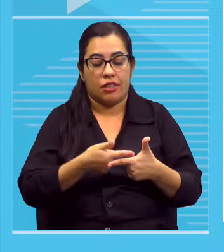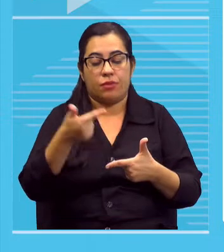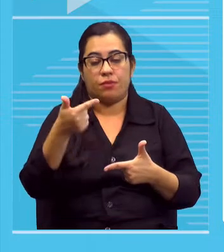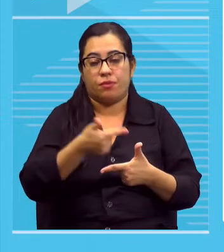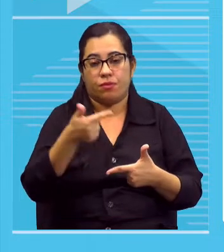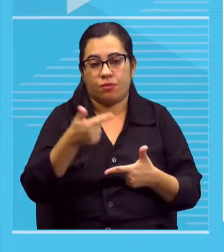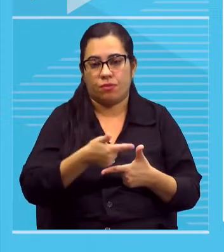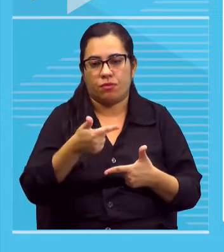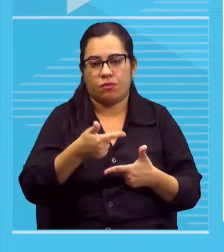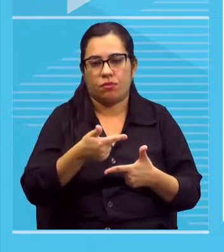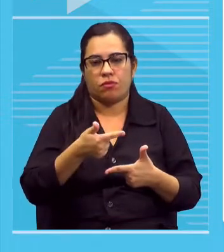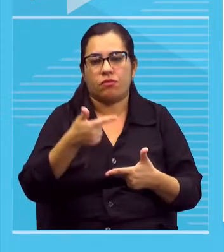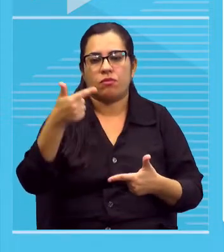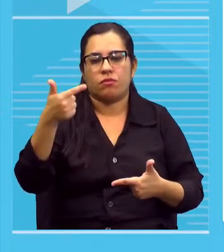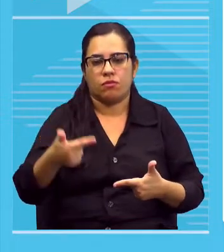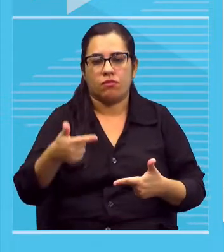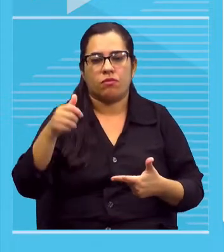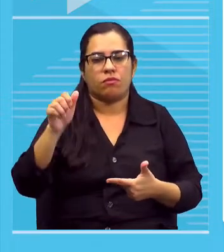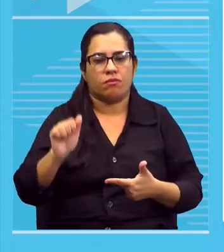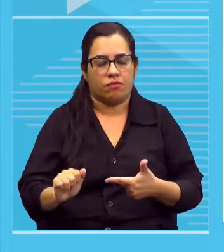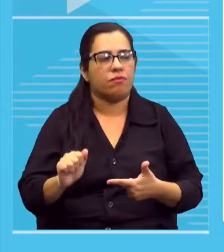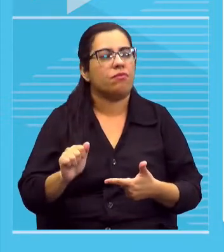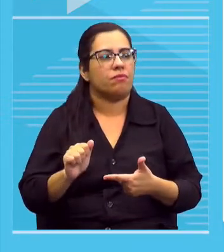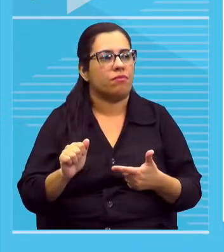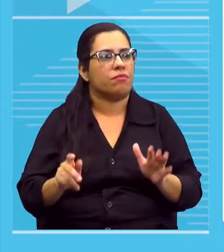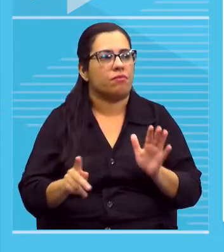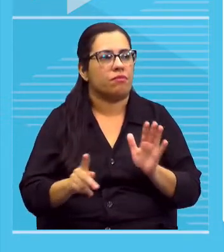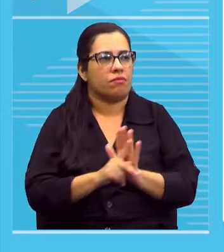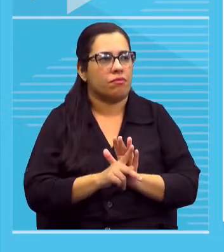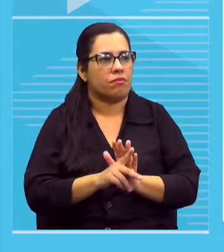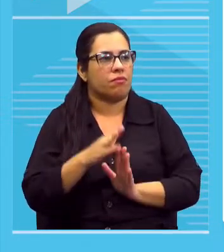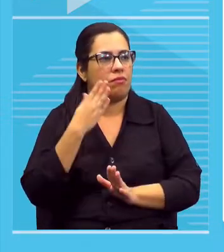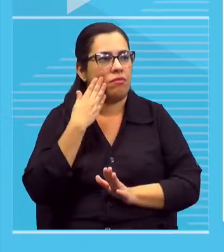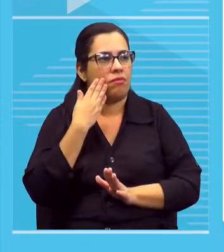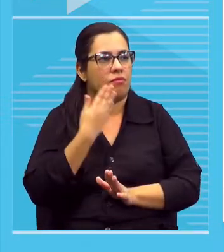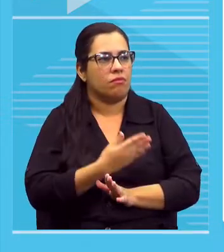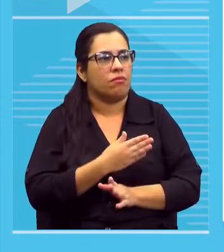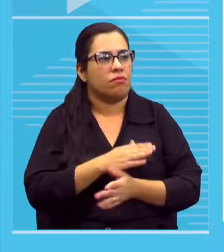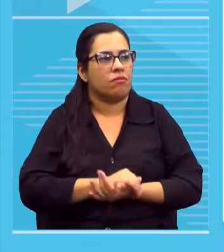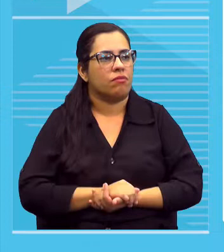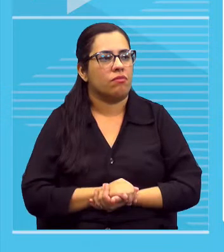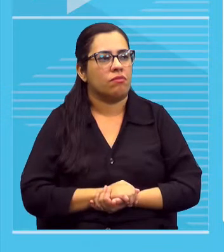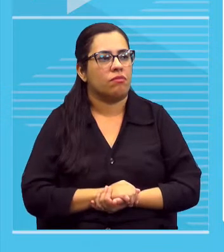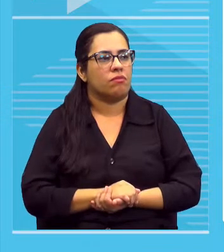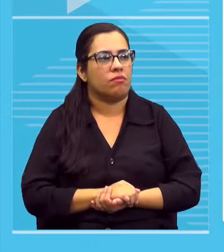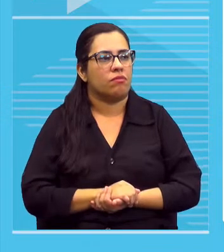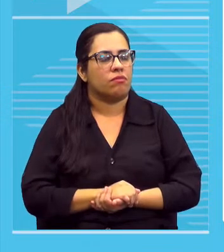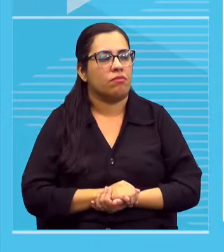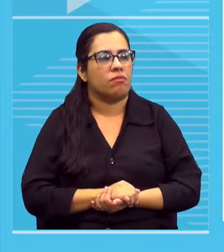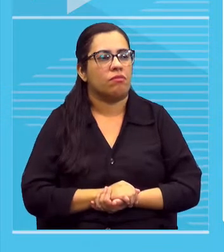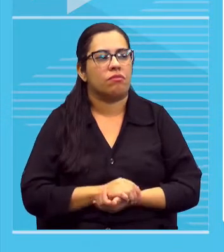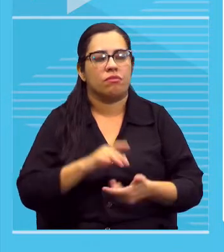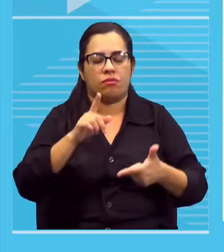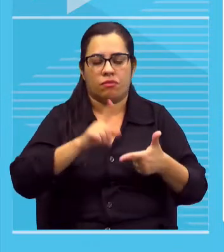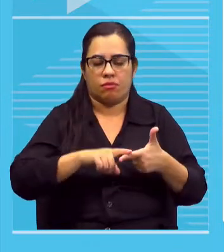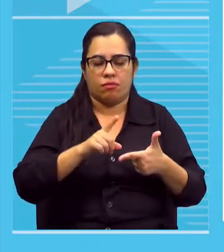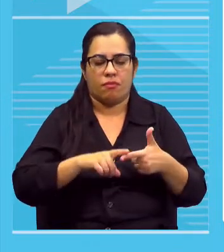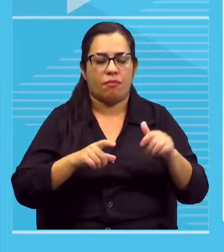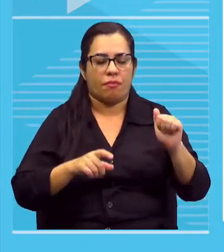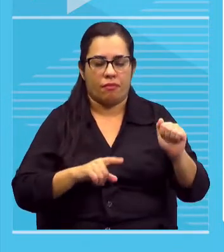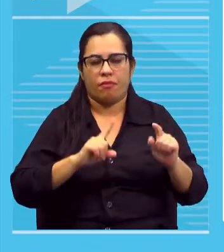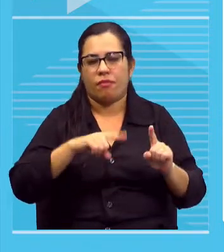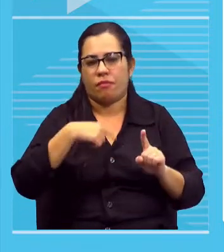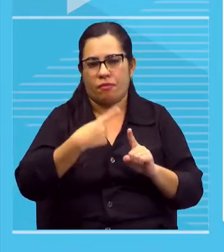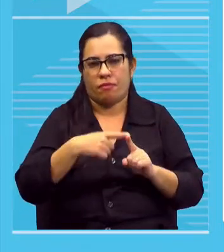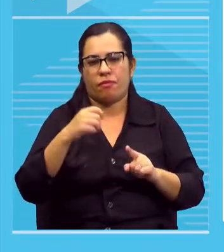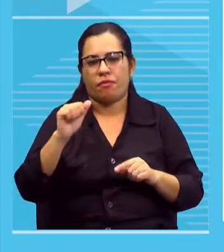dois a galerinha aqui ó tem gente de dois a e a tangente de ar mais a neta